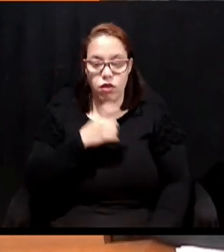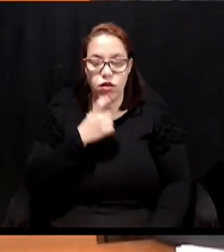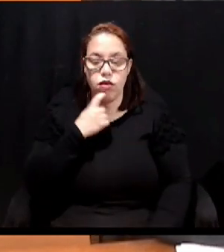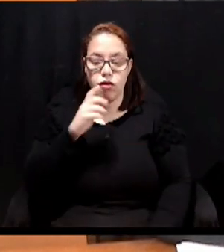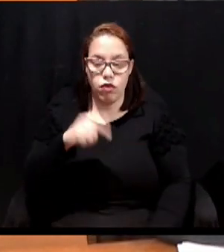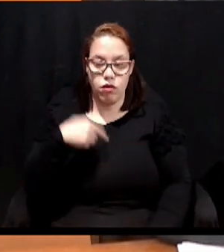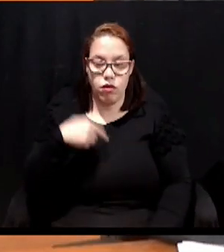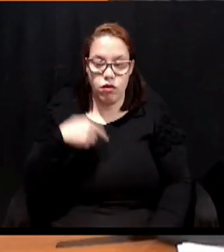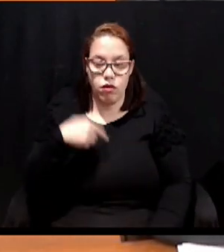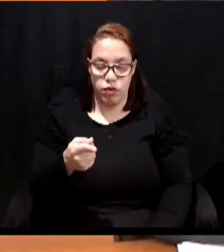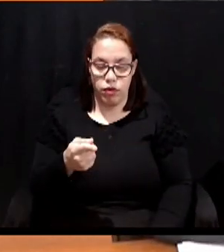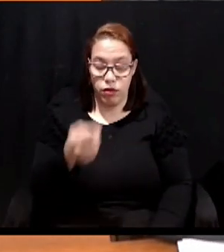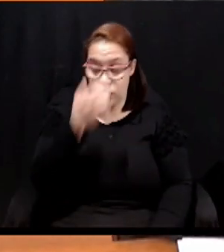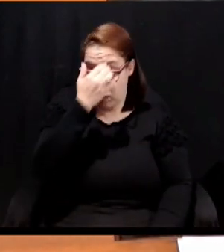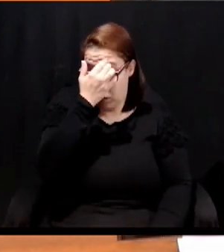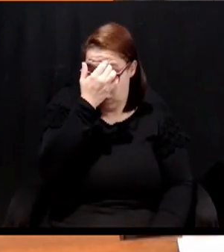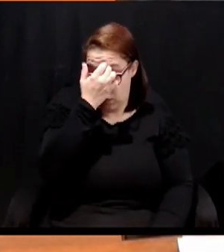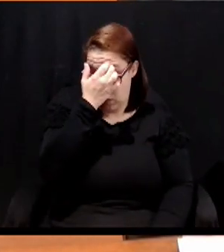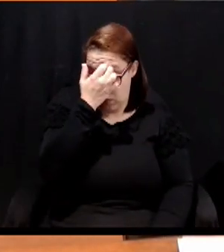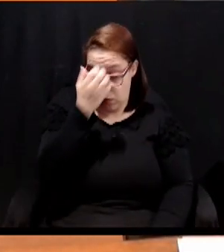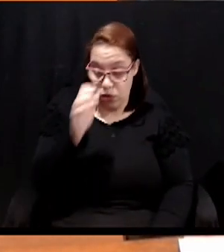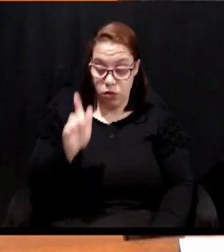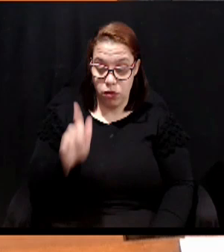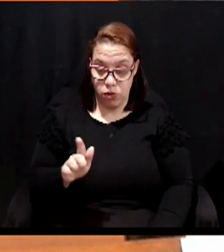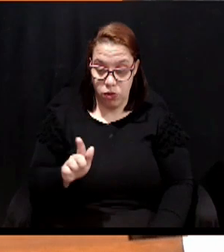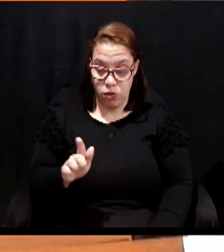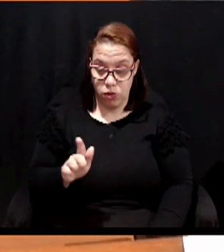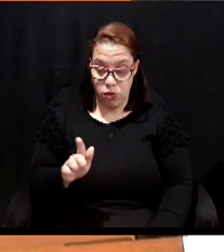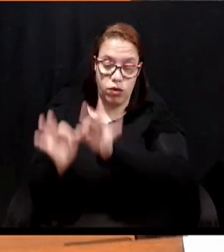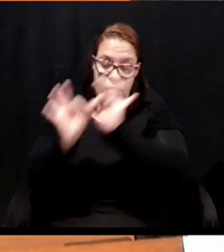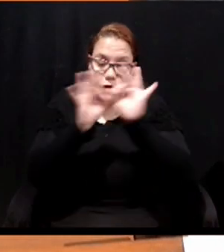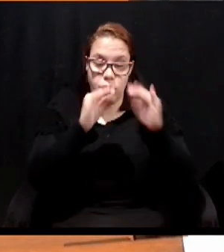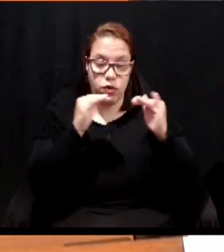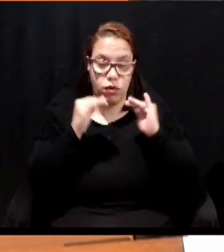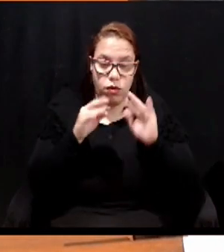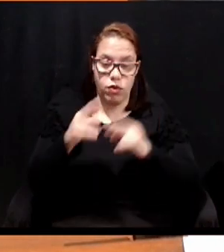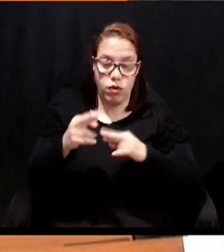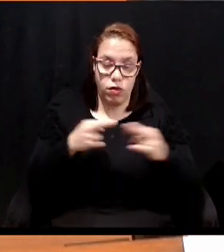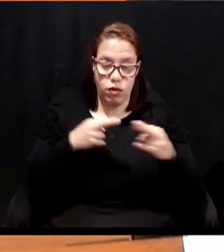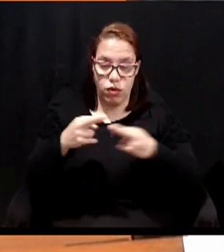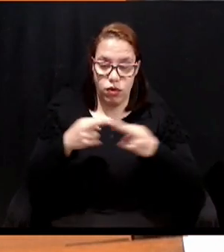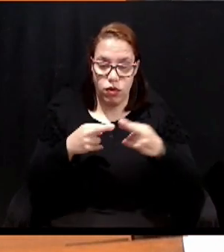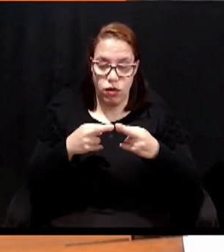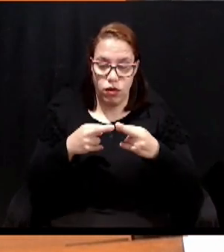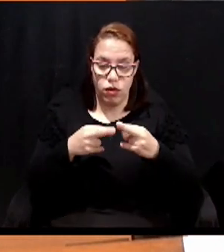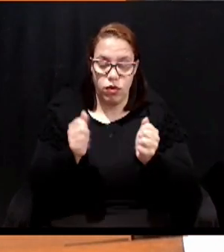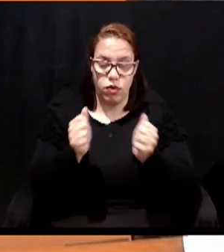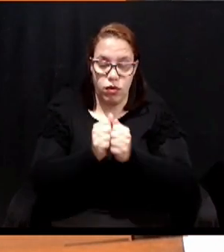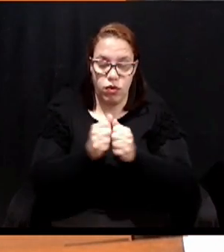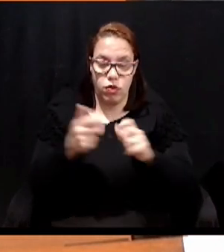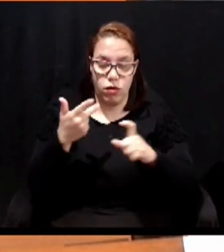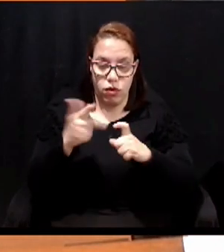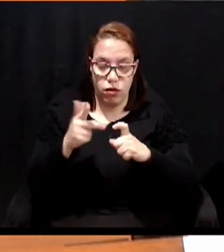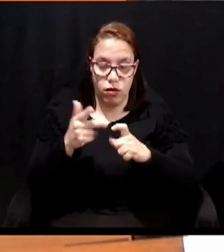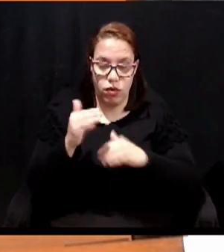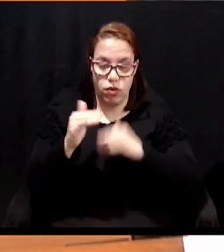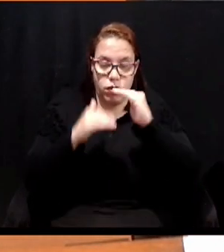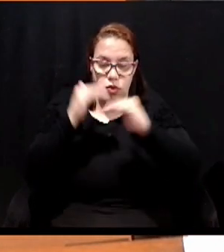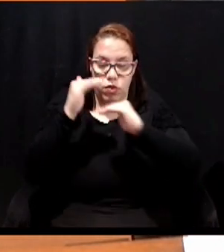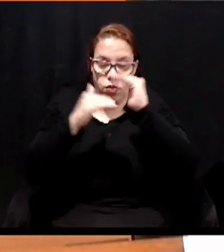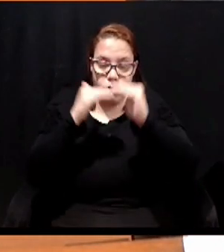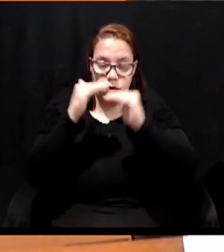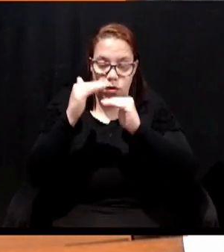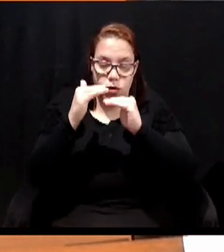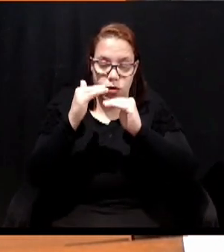entidades afins. G. Acompanhar, sugerir e fiscalizar, junto ao Executivo, o desenvolvimento, a elaboração e